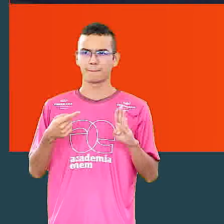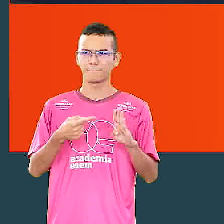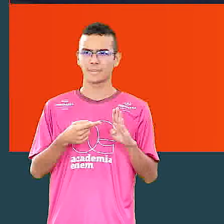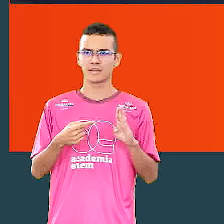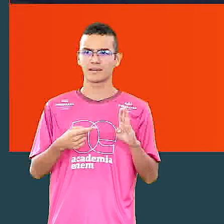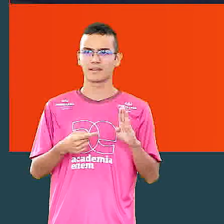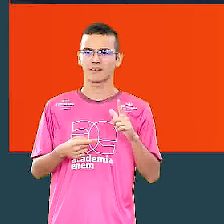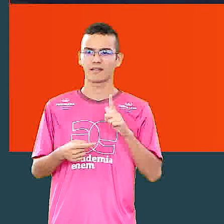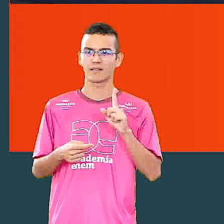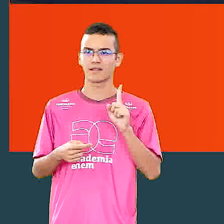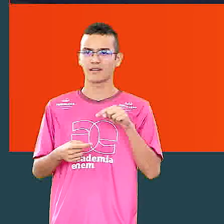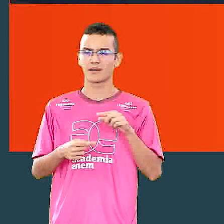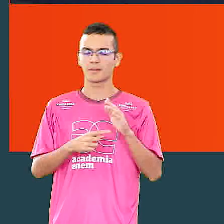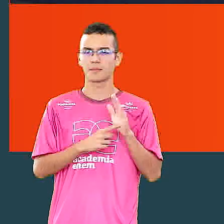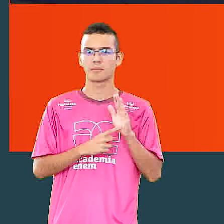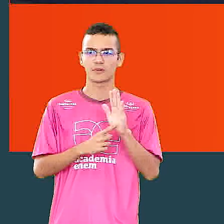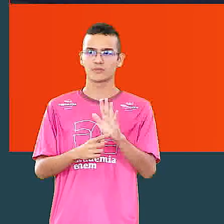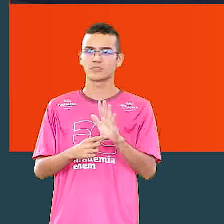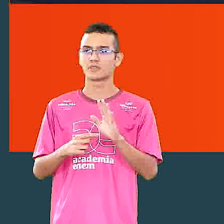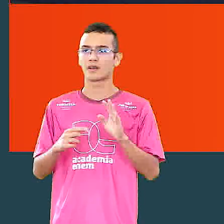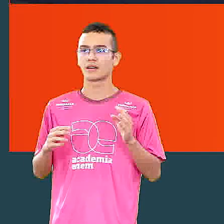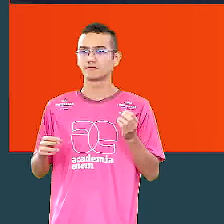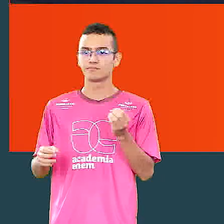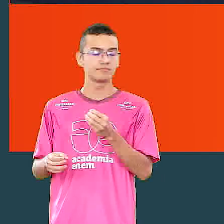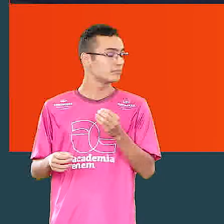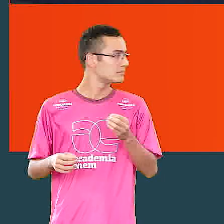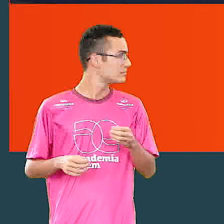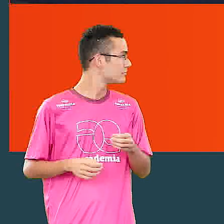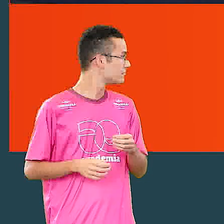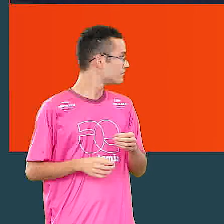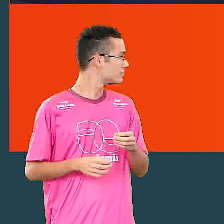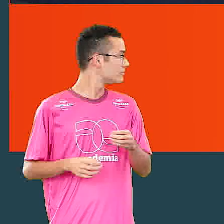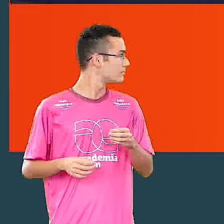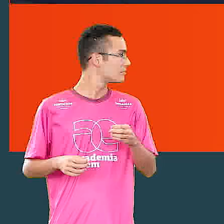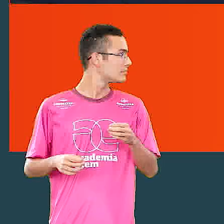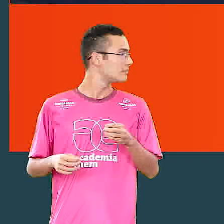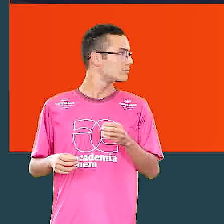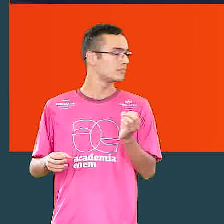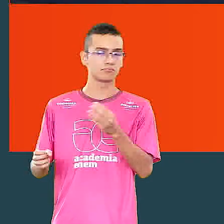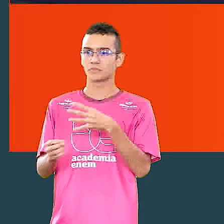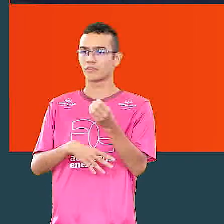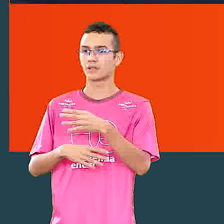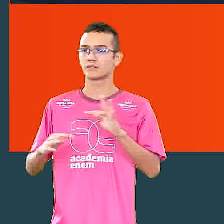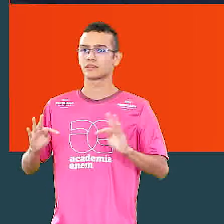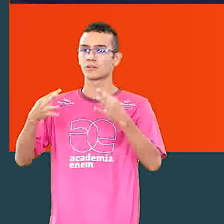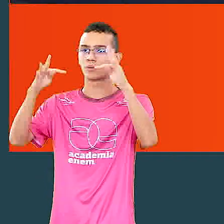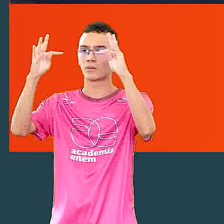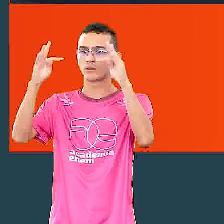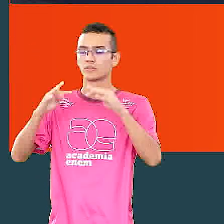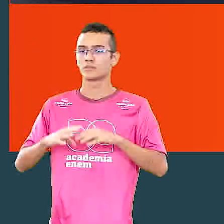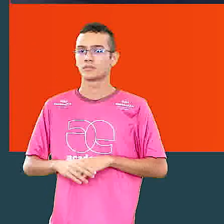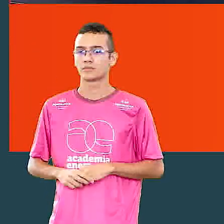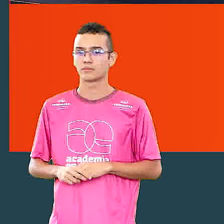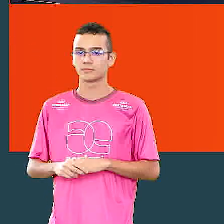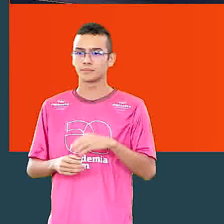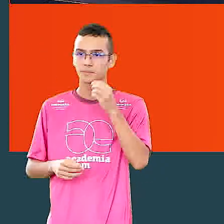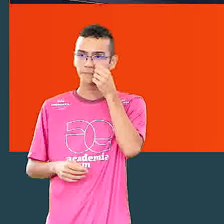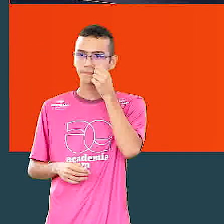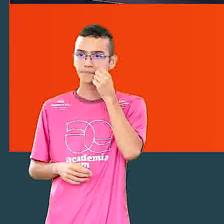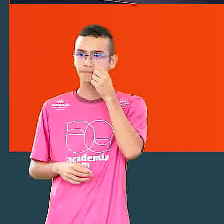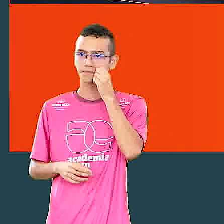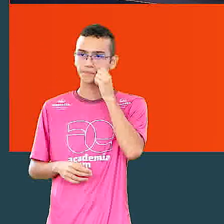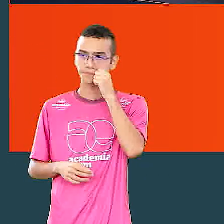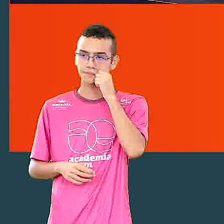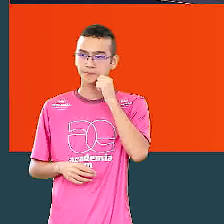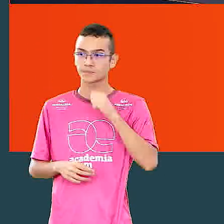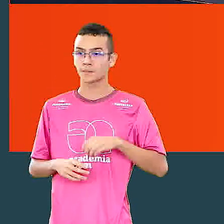as inovações tecnológicas. É porque ele não está falando de transição, né? Ele está falando sobre, é aquela do debate